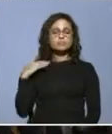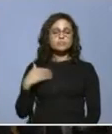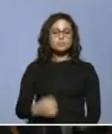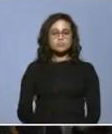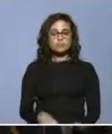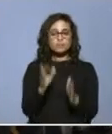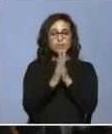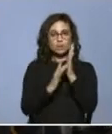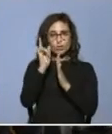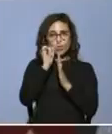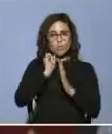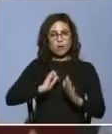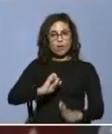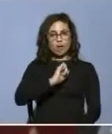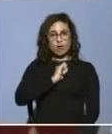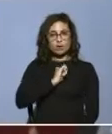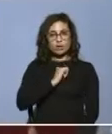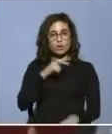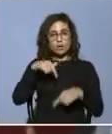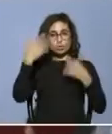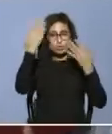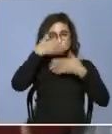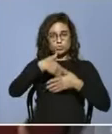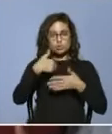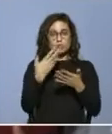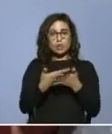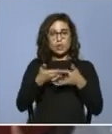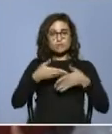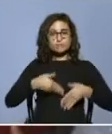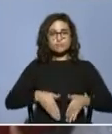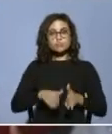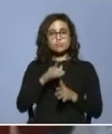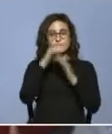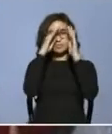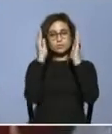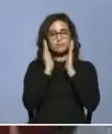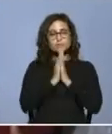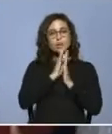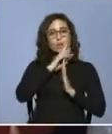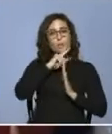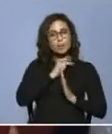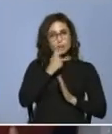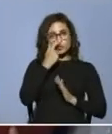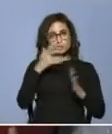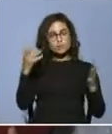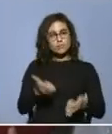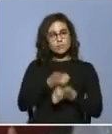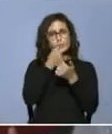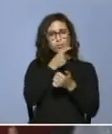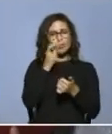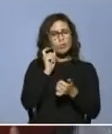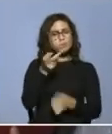Deus nosso Pai, que nesta noite fizestes nascer da Virgem Mãe o Salvador prometido há tantos